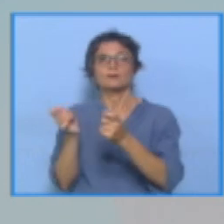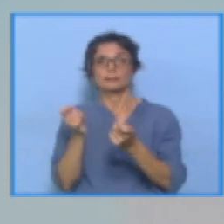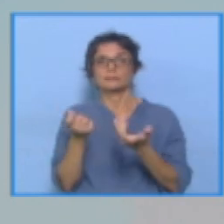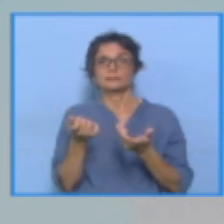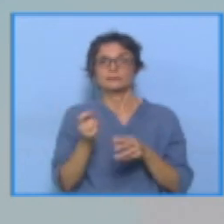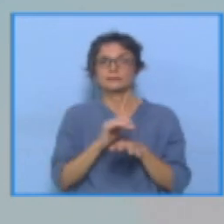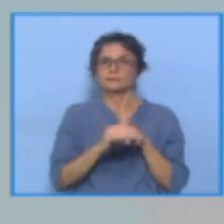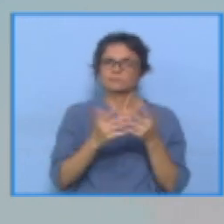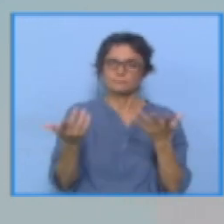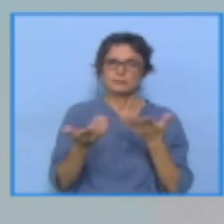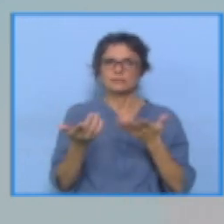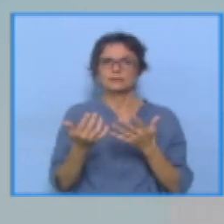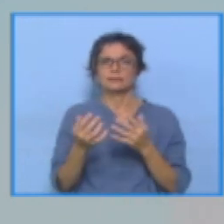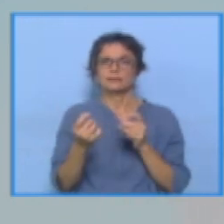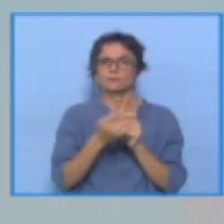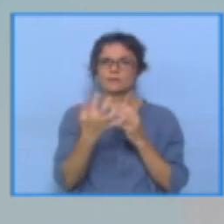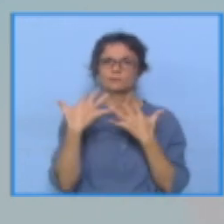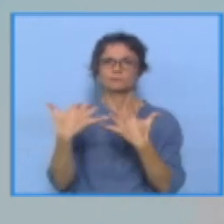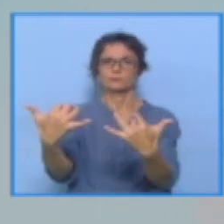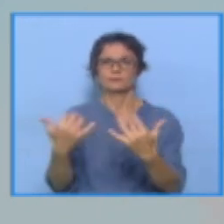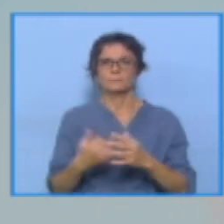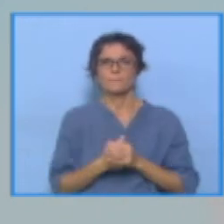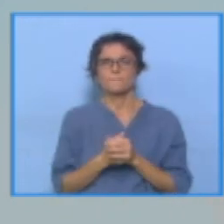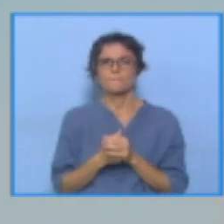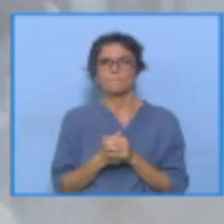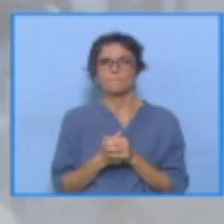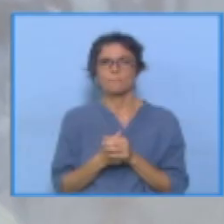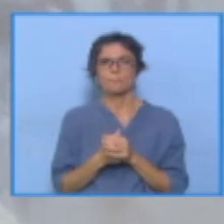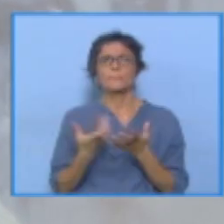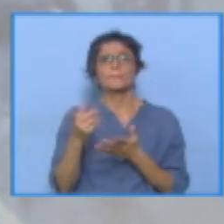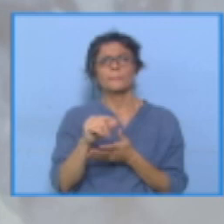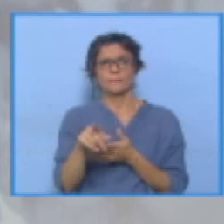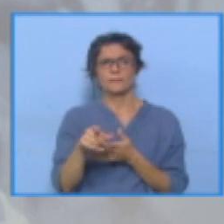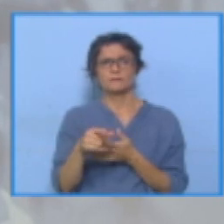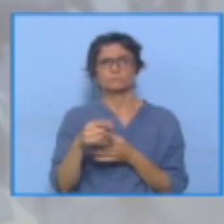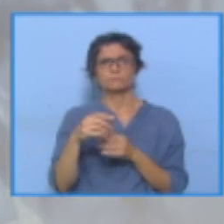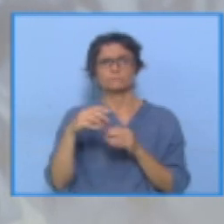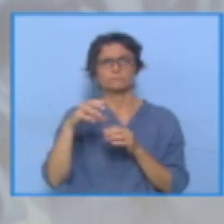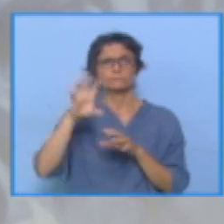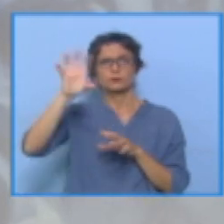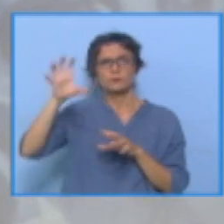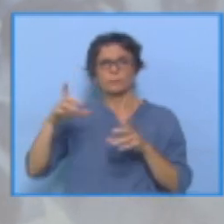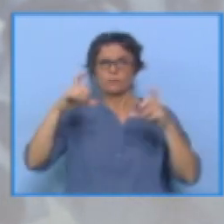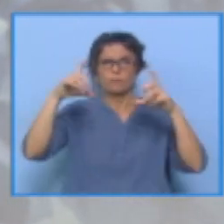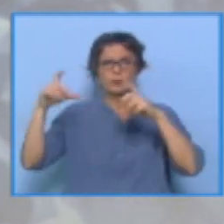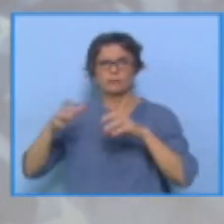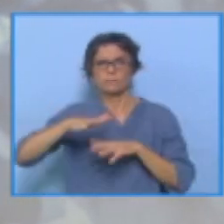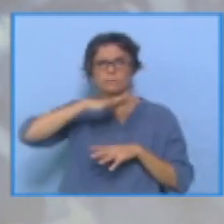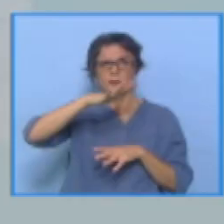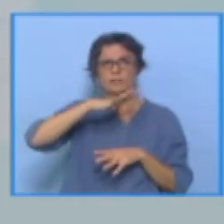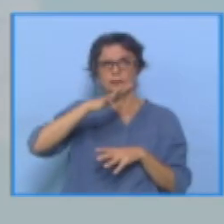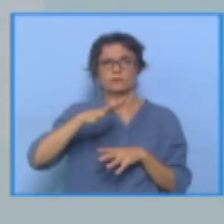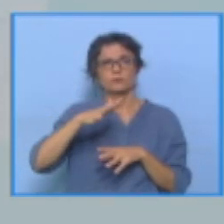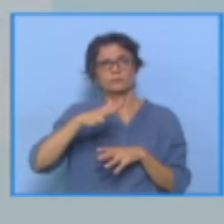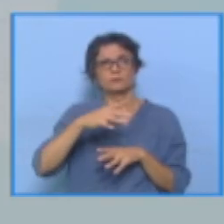mais próximo com a audiência. Aconteceu também uma partilha de imagens, de fotografias, de histórias de migração.